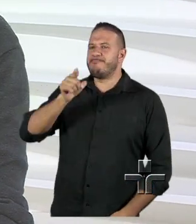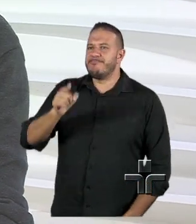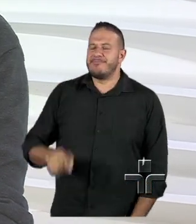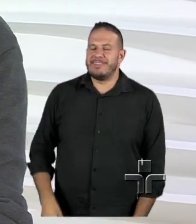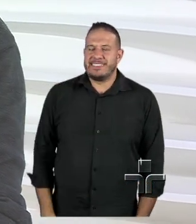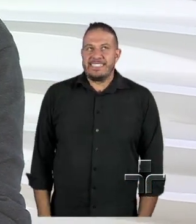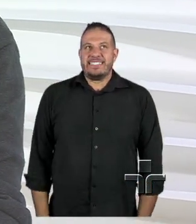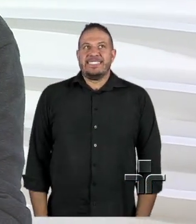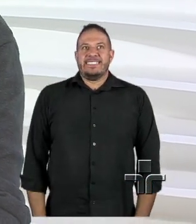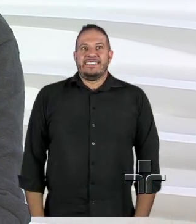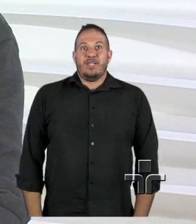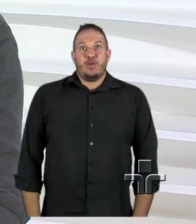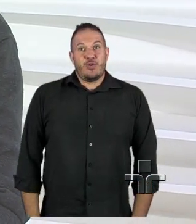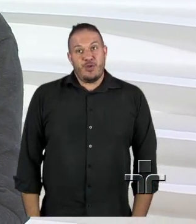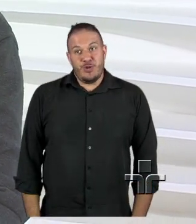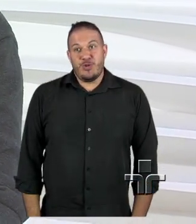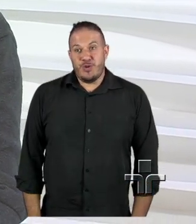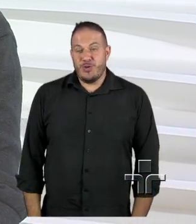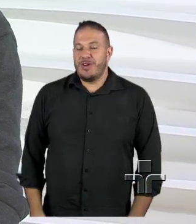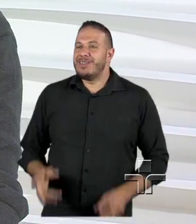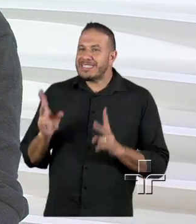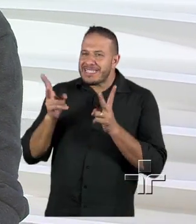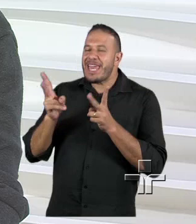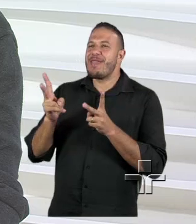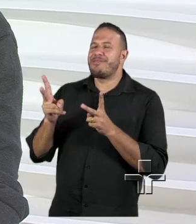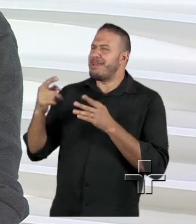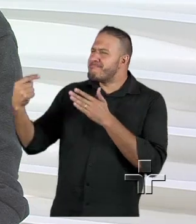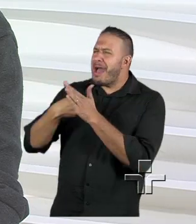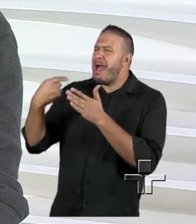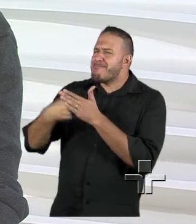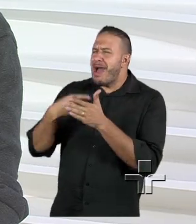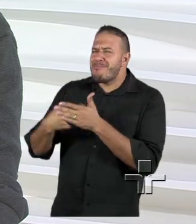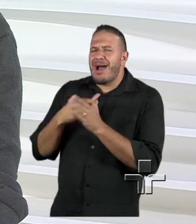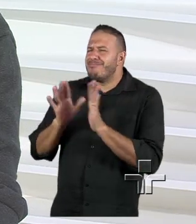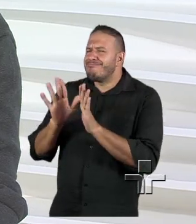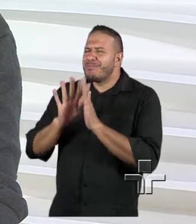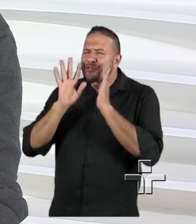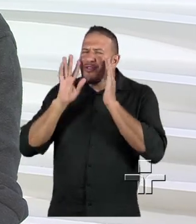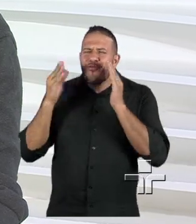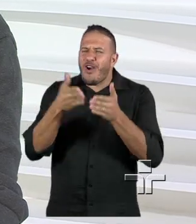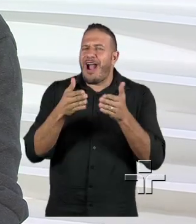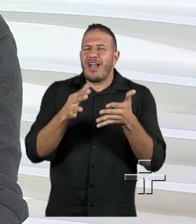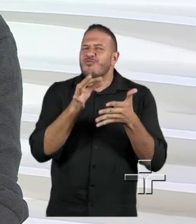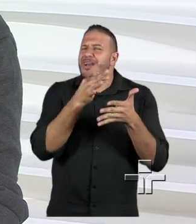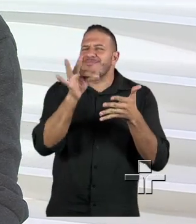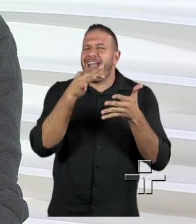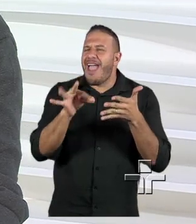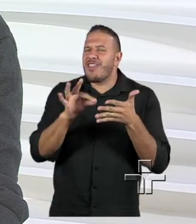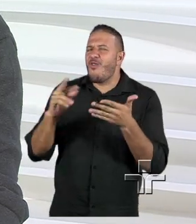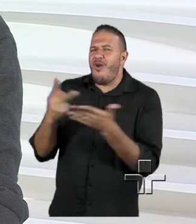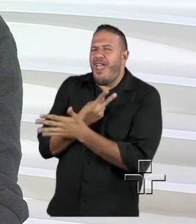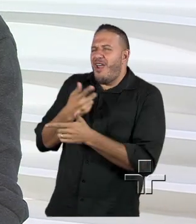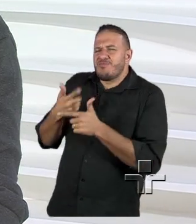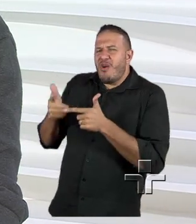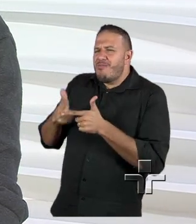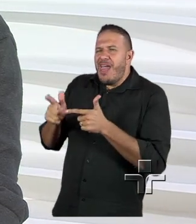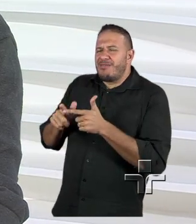Ai, Ricardo, fazem muito essa pergunta. Eu sou um cara tão focado no acerto e acho que os problemas